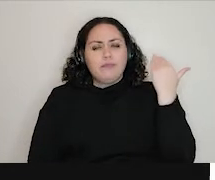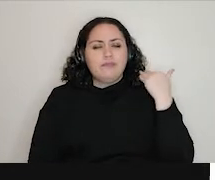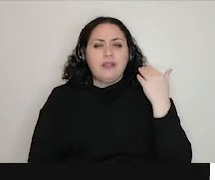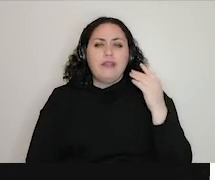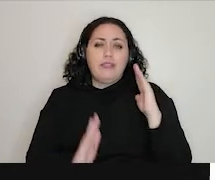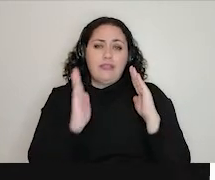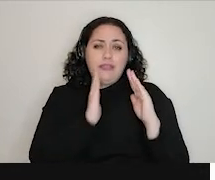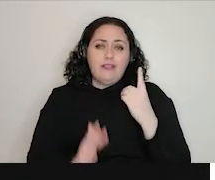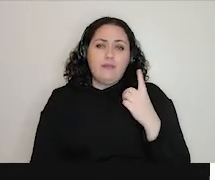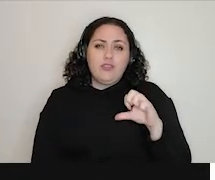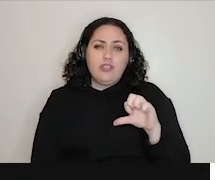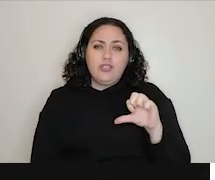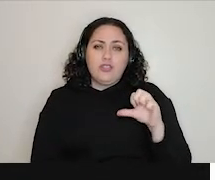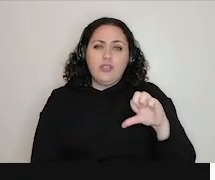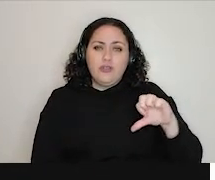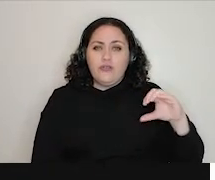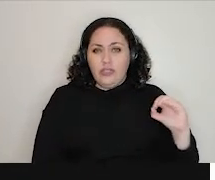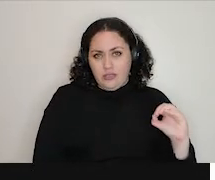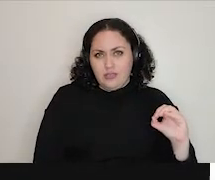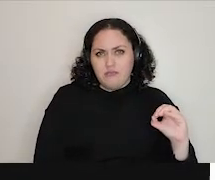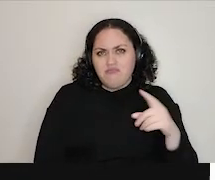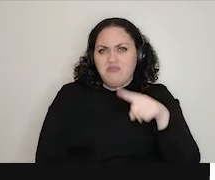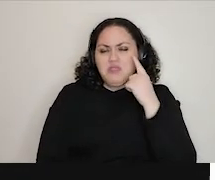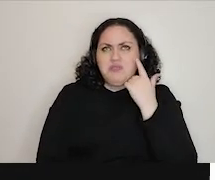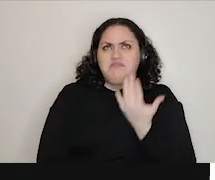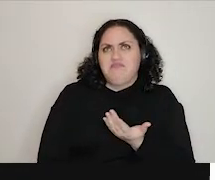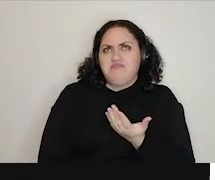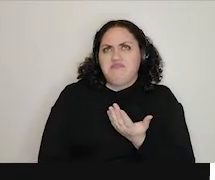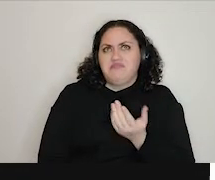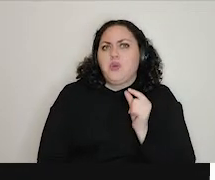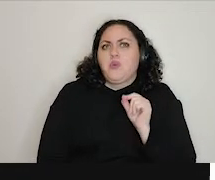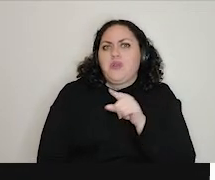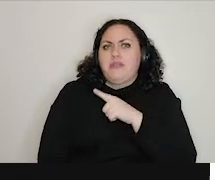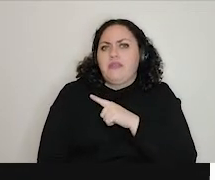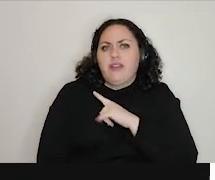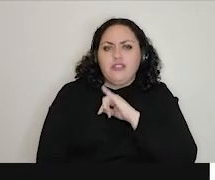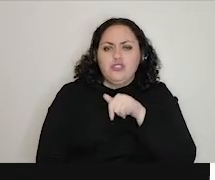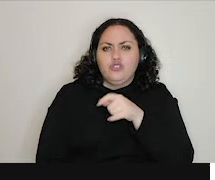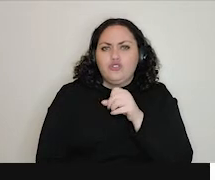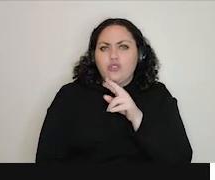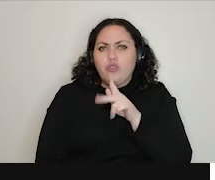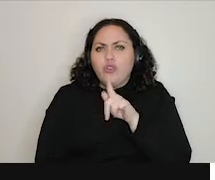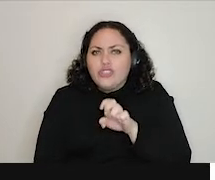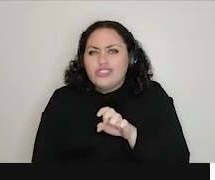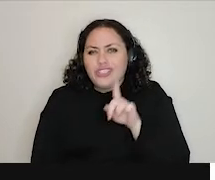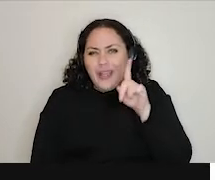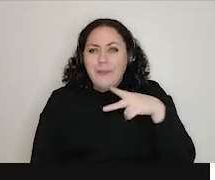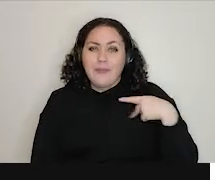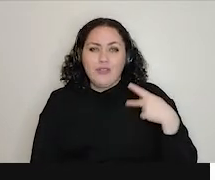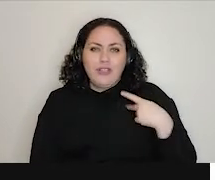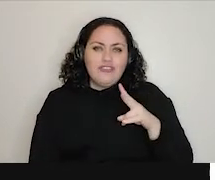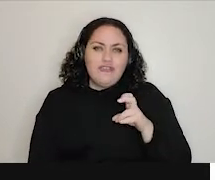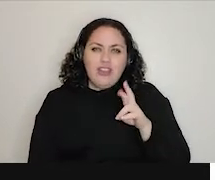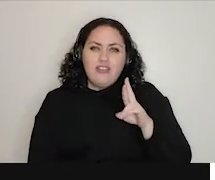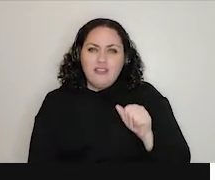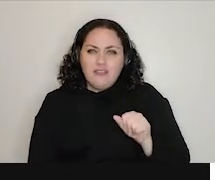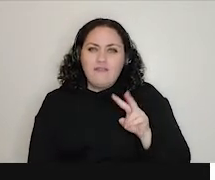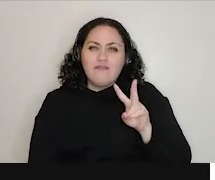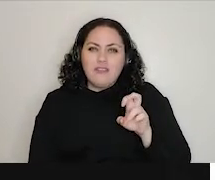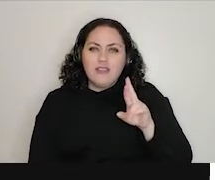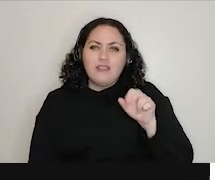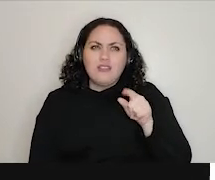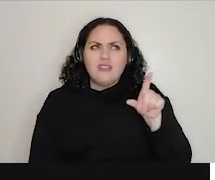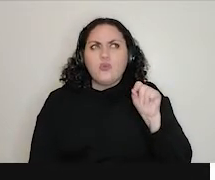fez muito sucesso na década de 90. Bom, Thiago, o que tem a ver o Jorge Lafond e a Vera